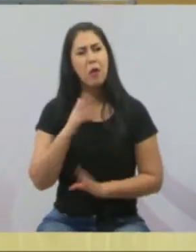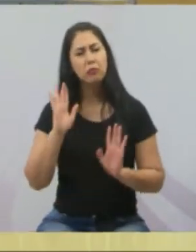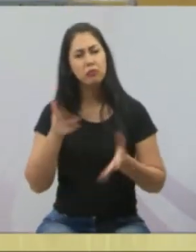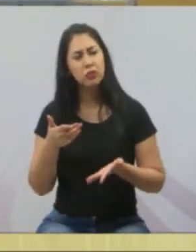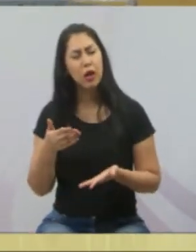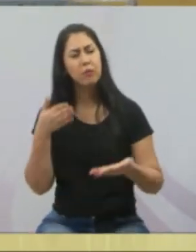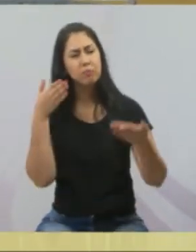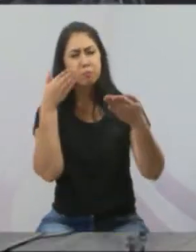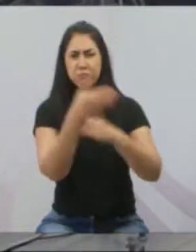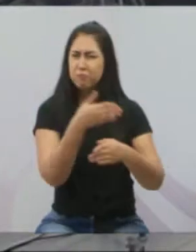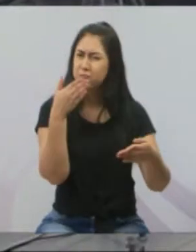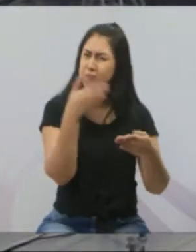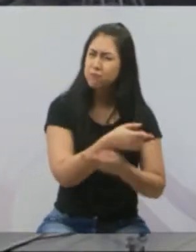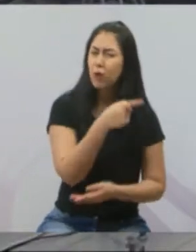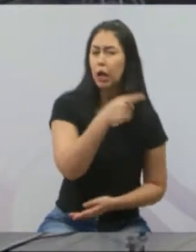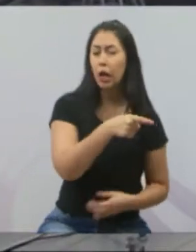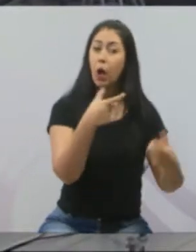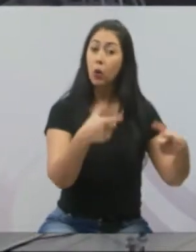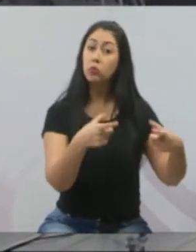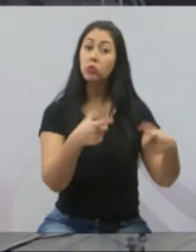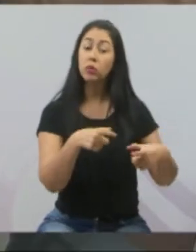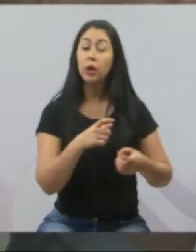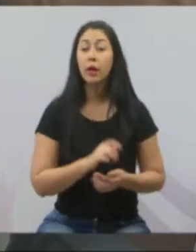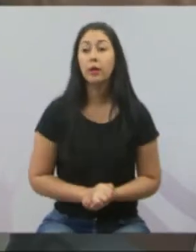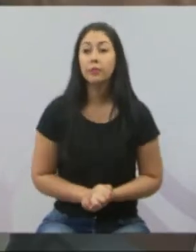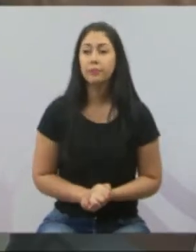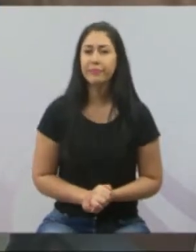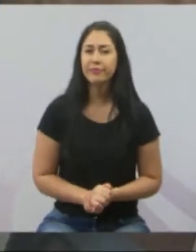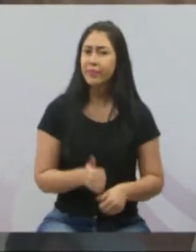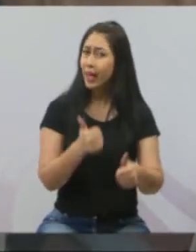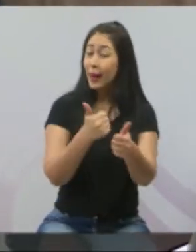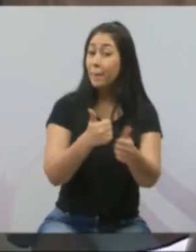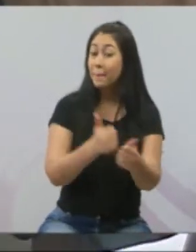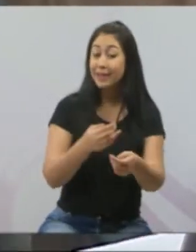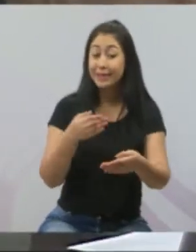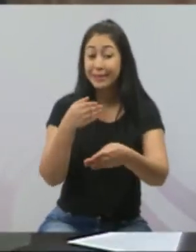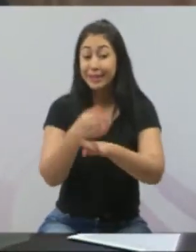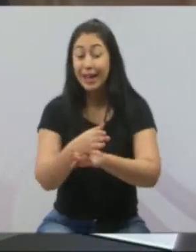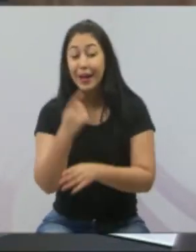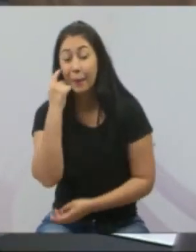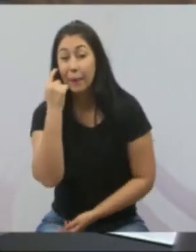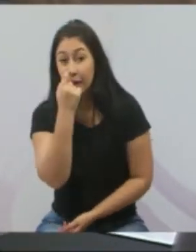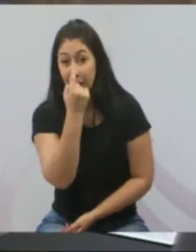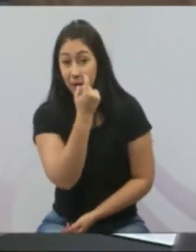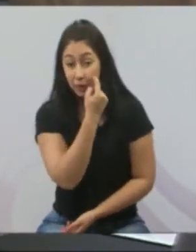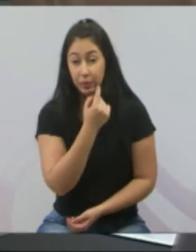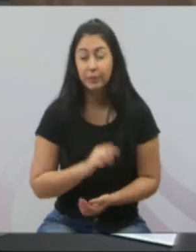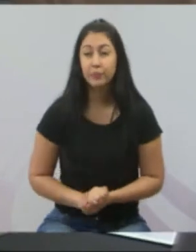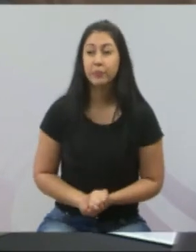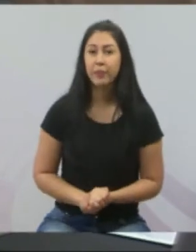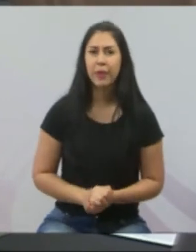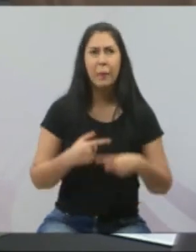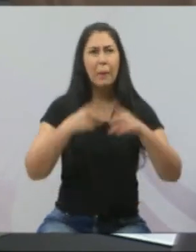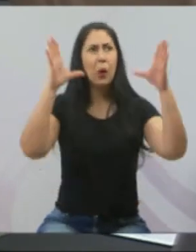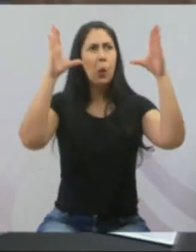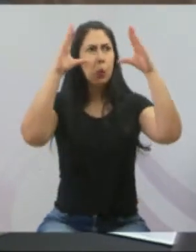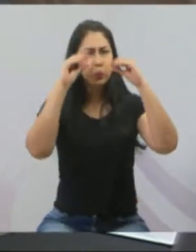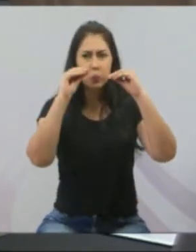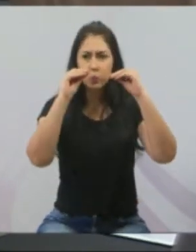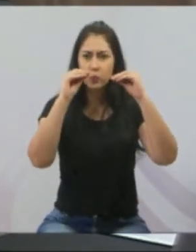trabalhos. Desta forma, solicitamos uma ajuda de custo por parte do governo estadual paulista para auxiliar os professores na contratação de tal serviço. Assim sendo,